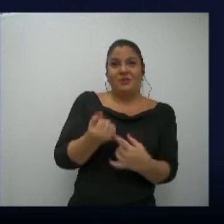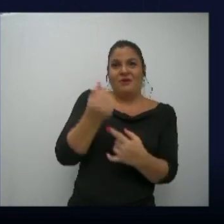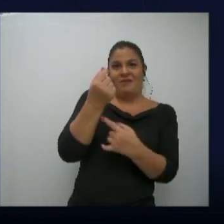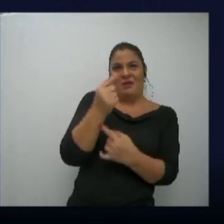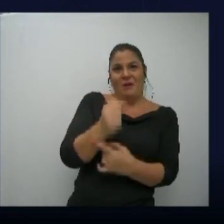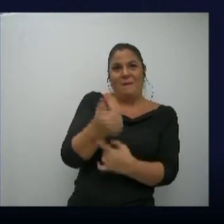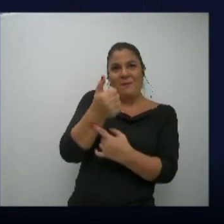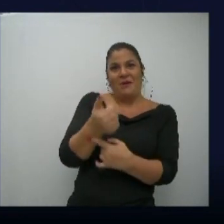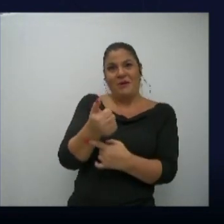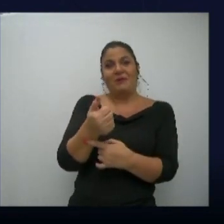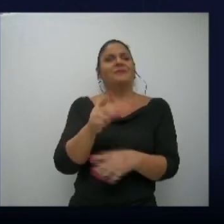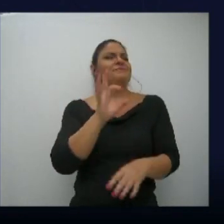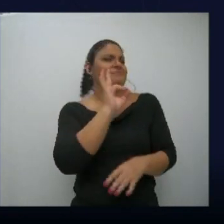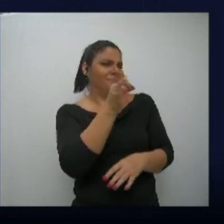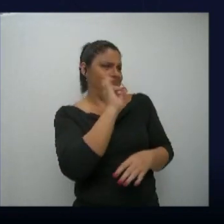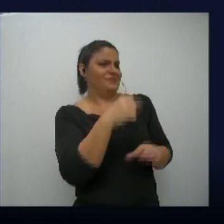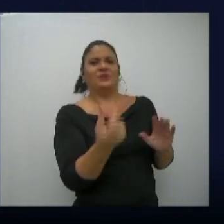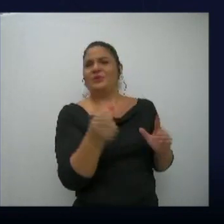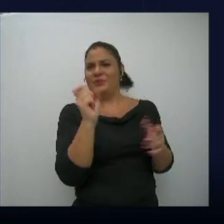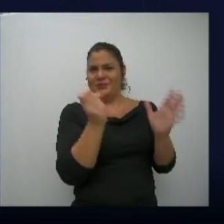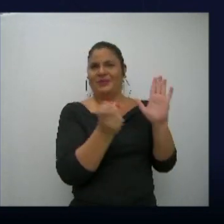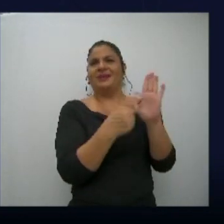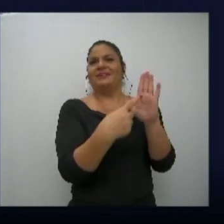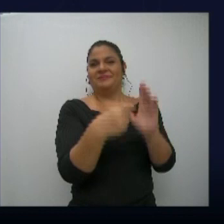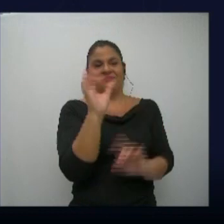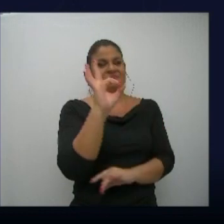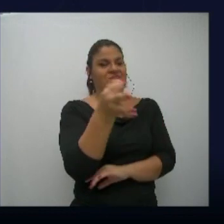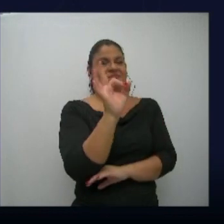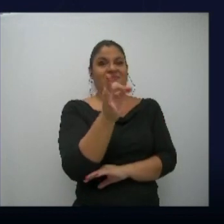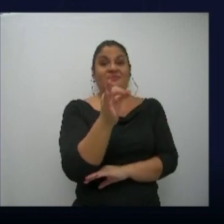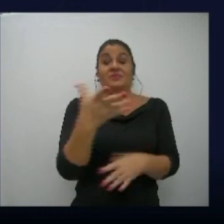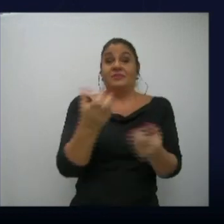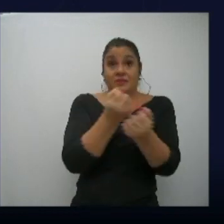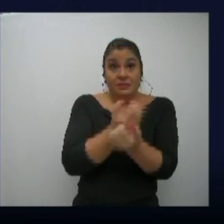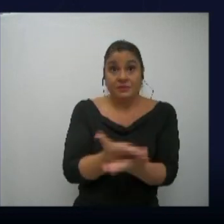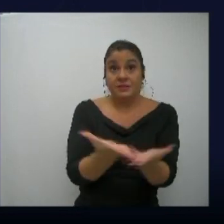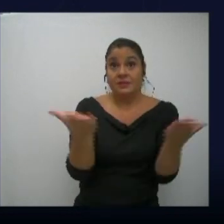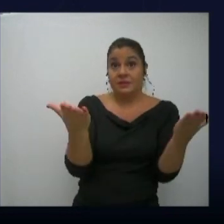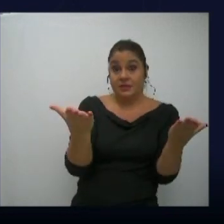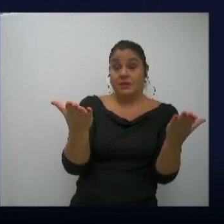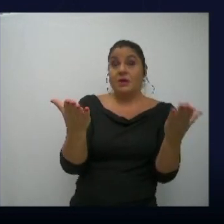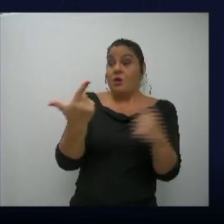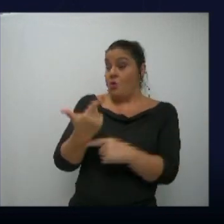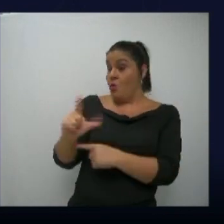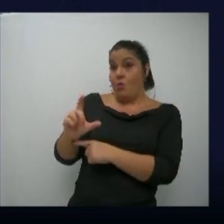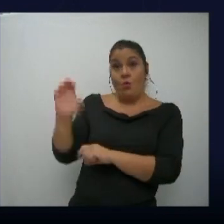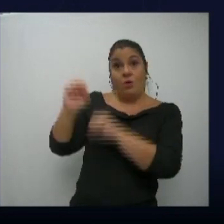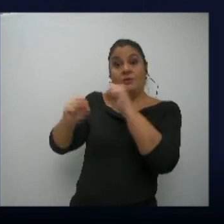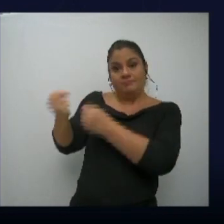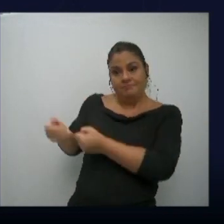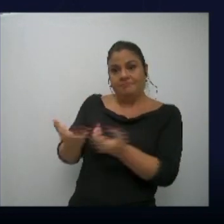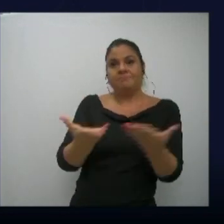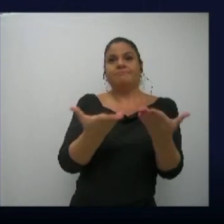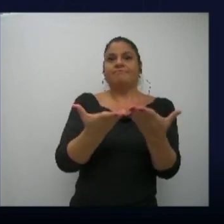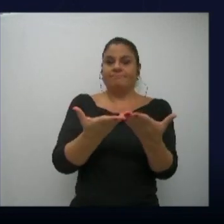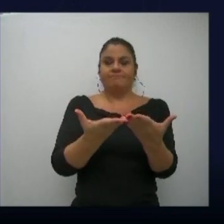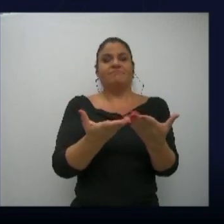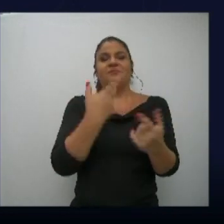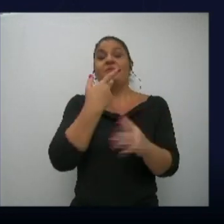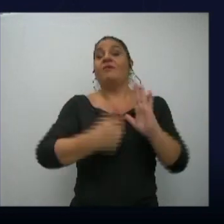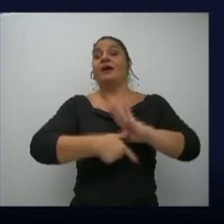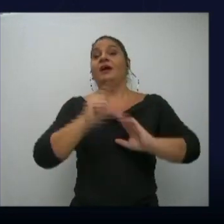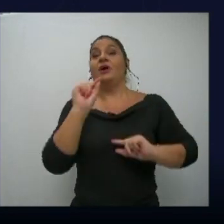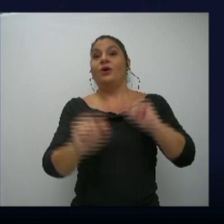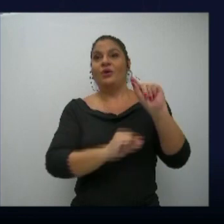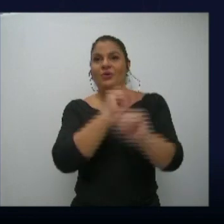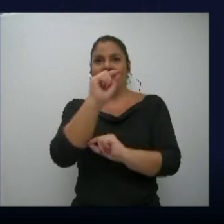preço possível então se você não entregar isso o seu concorrente vai entregar e e como